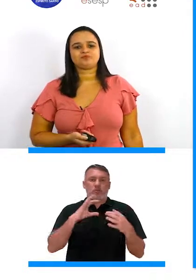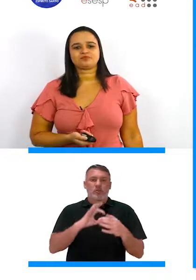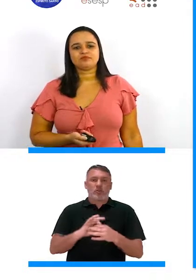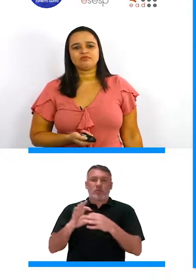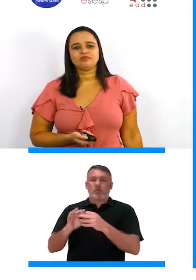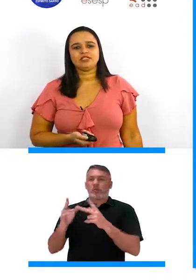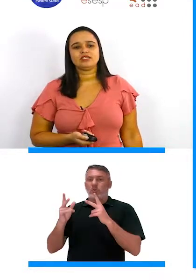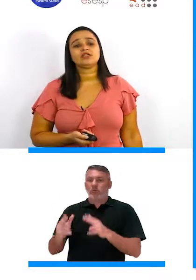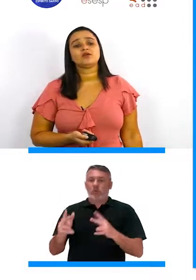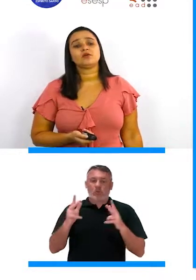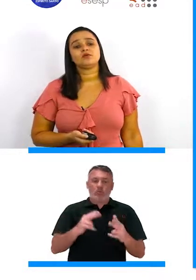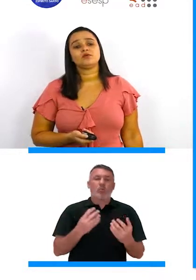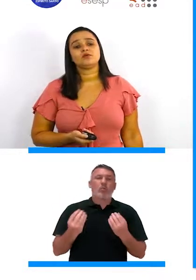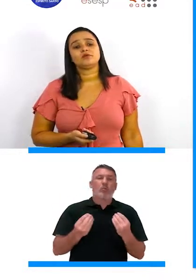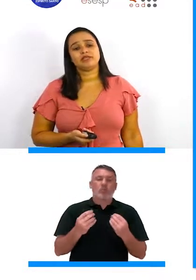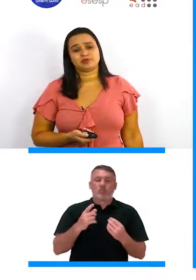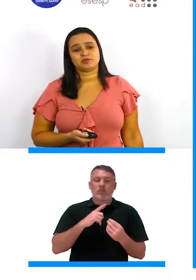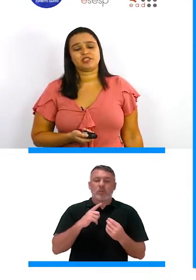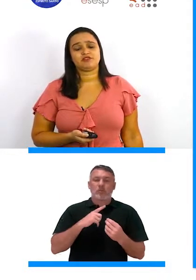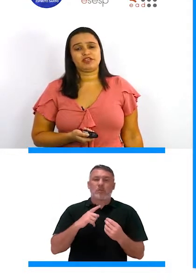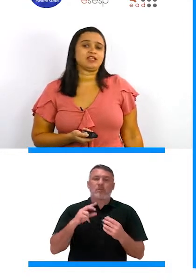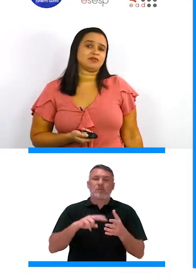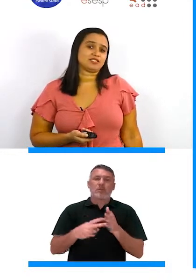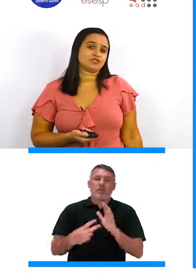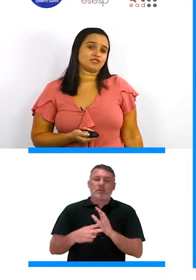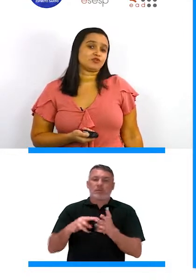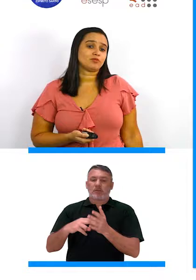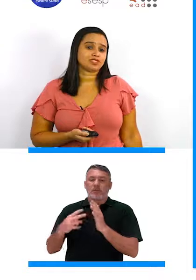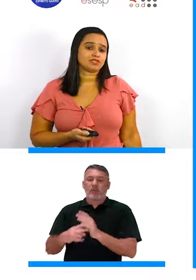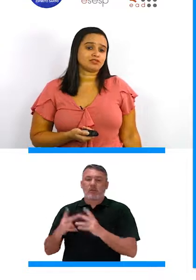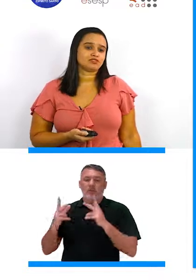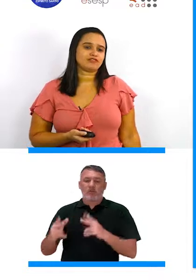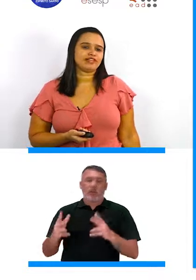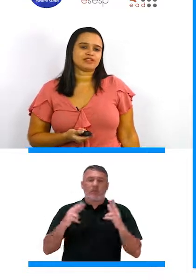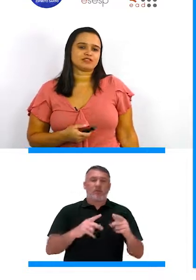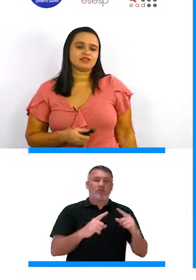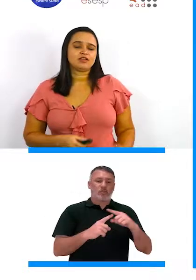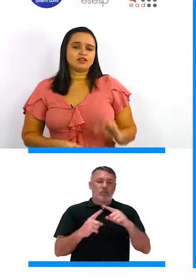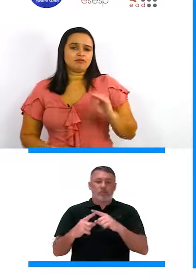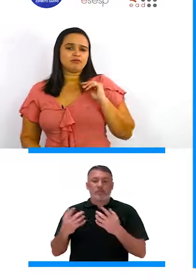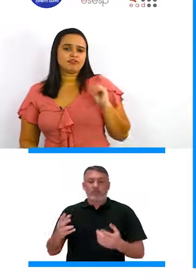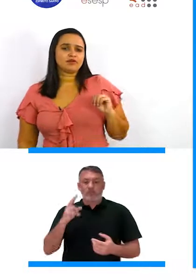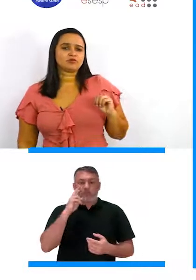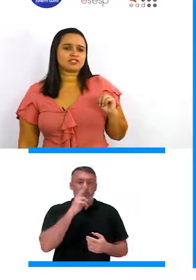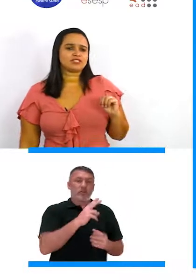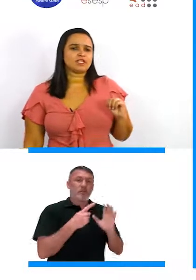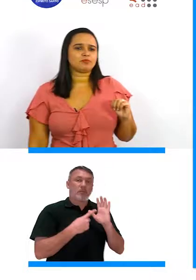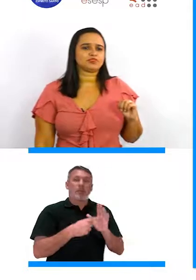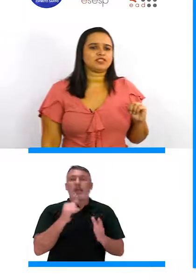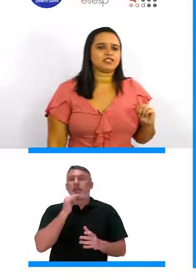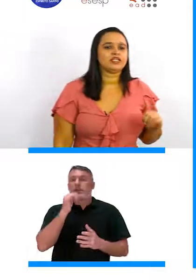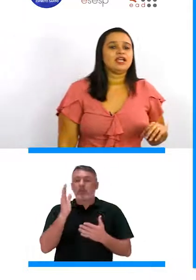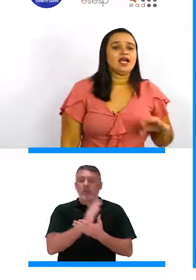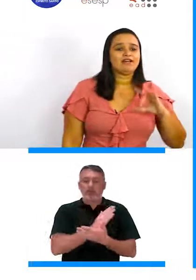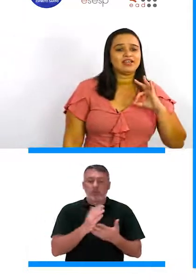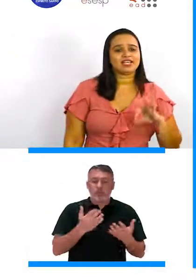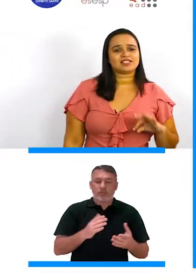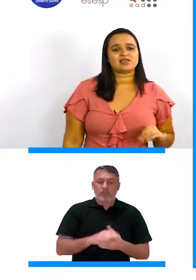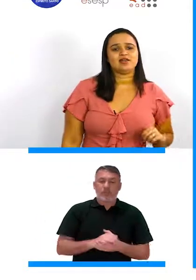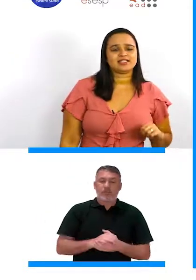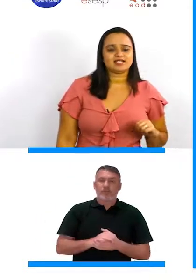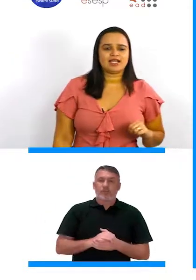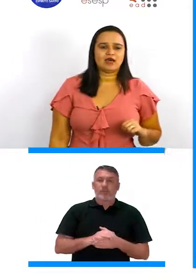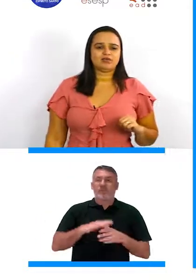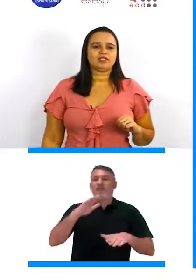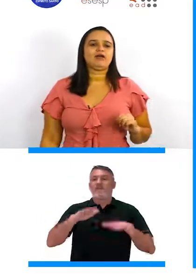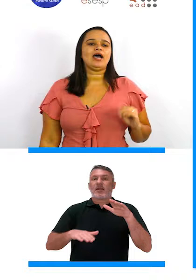contexto com o mesmo significado, mas essas formas elas são diferentes. Vamos ver alguns exemplos aqui. A